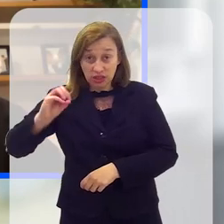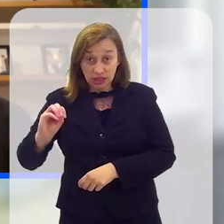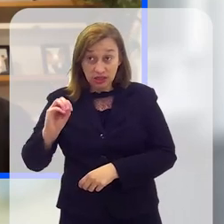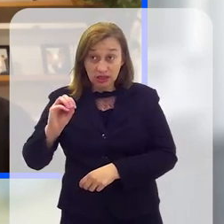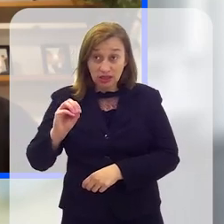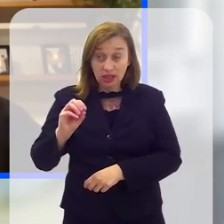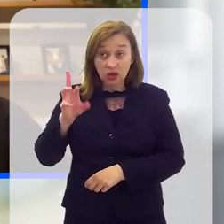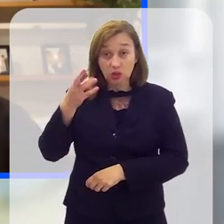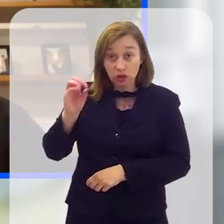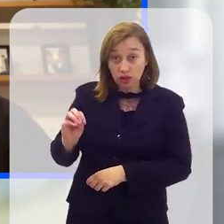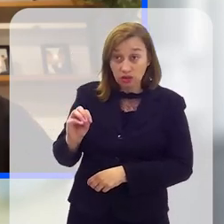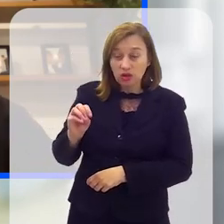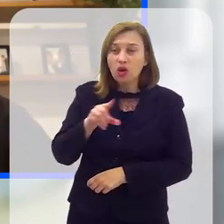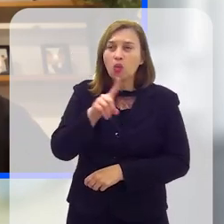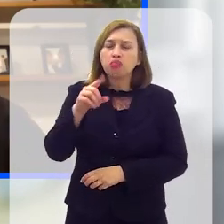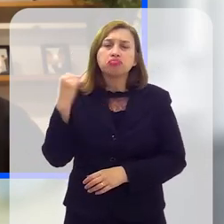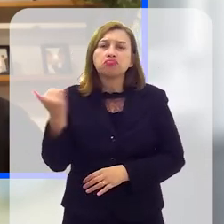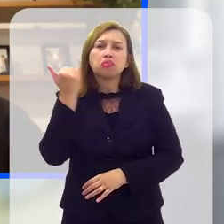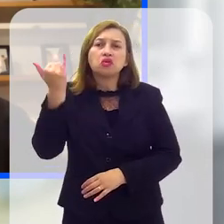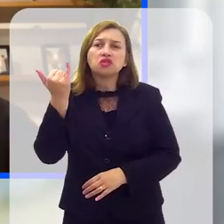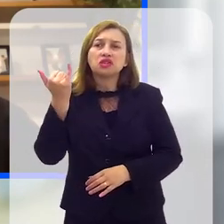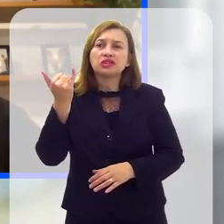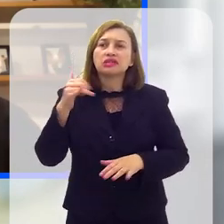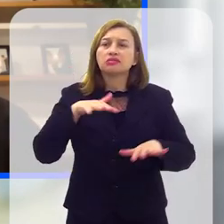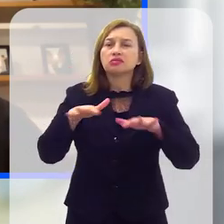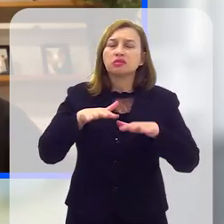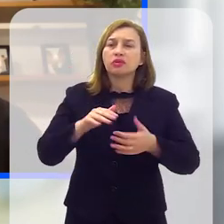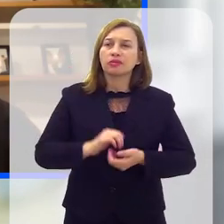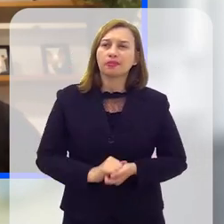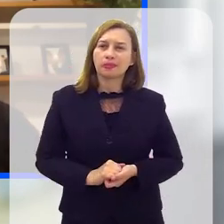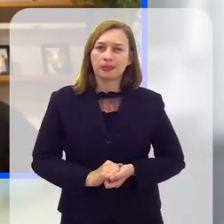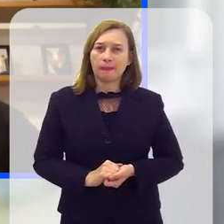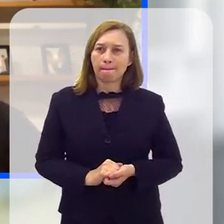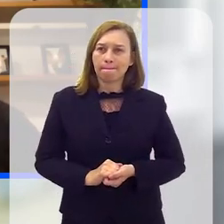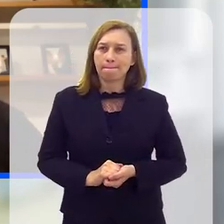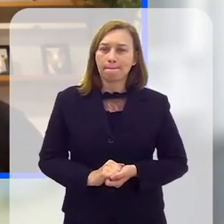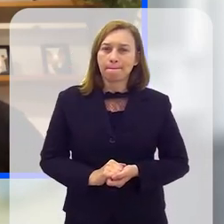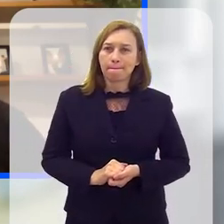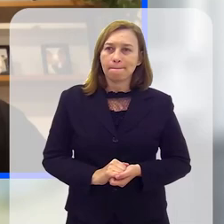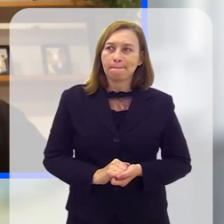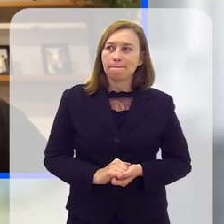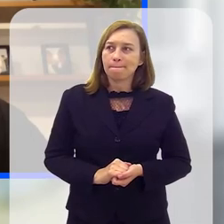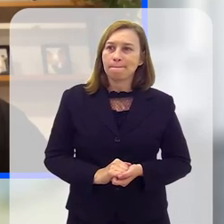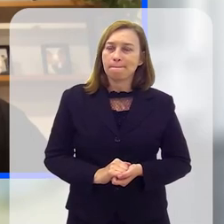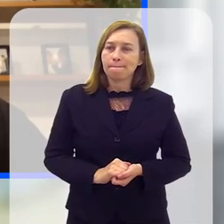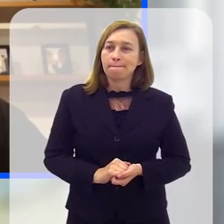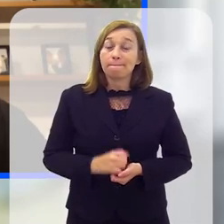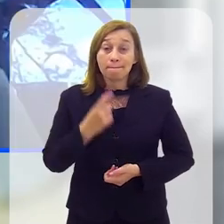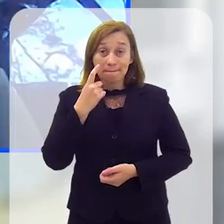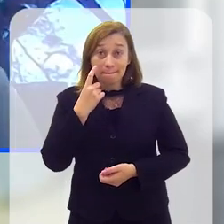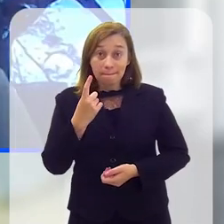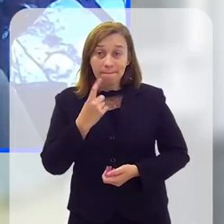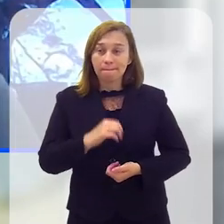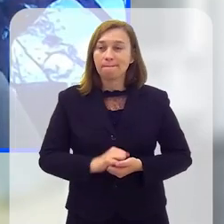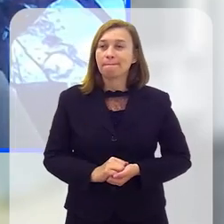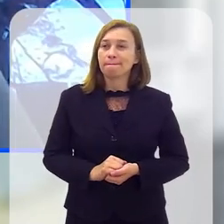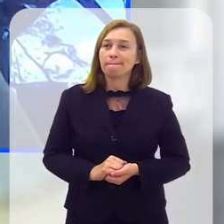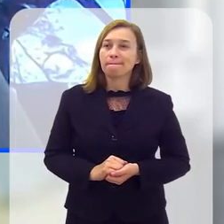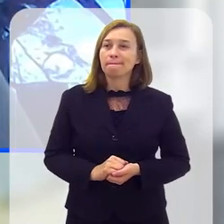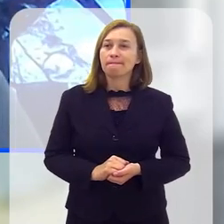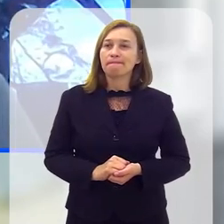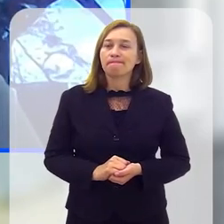principais temas abordados e a importância desta mobilização? O Saneia Rio é um evento que